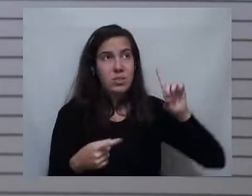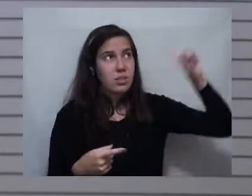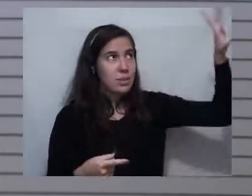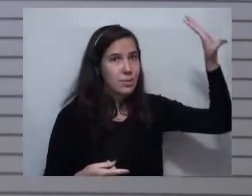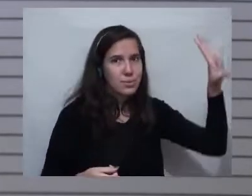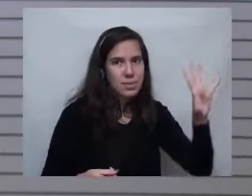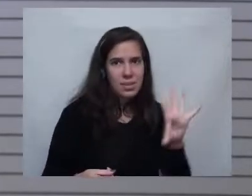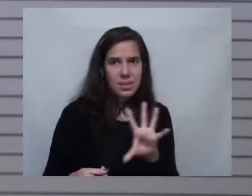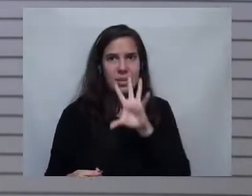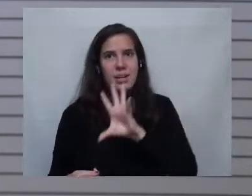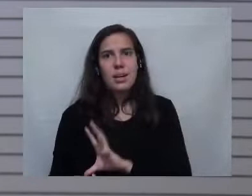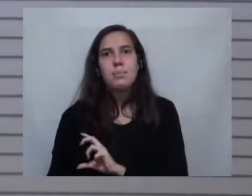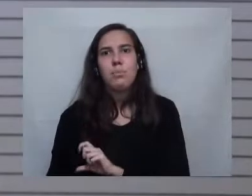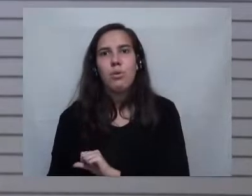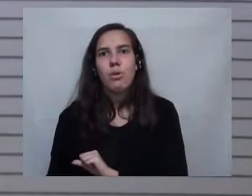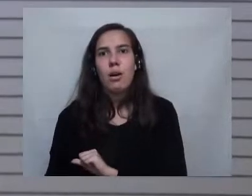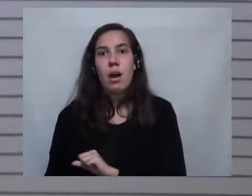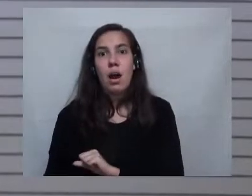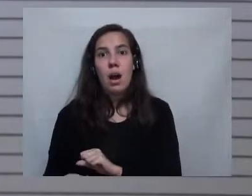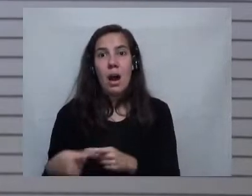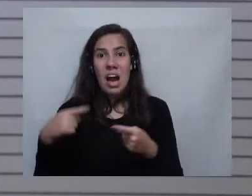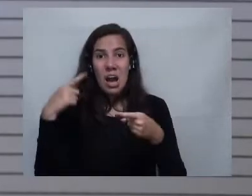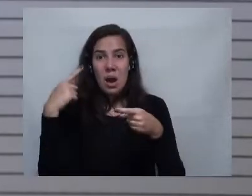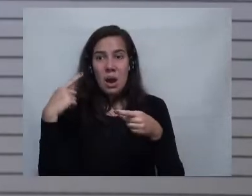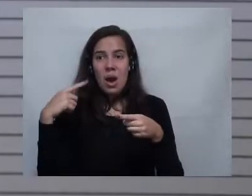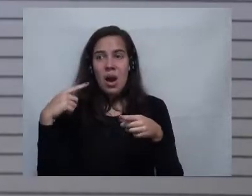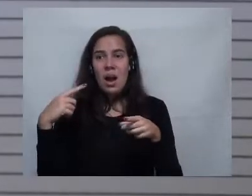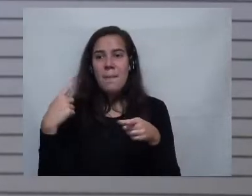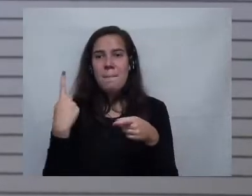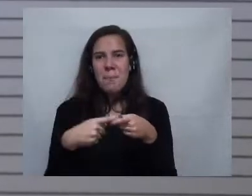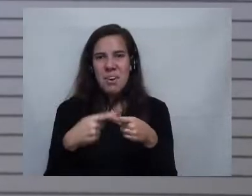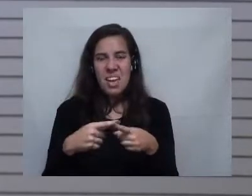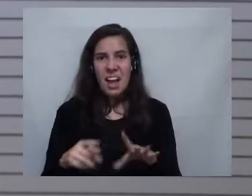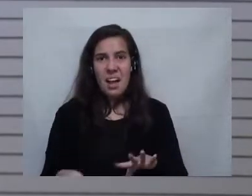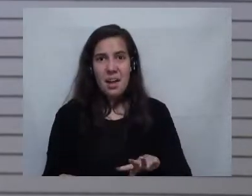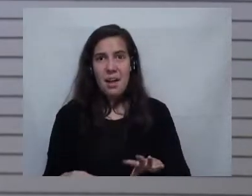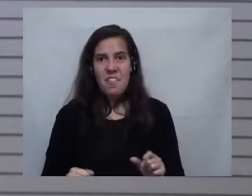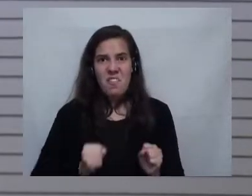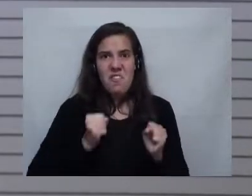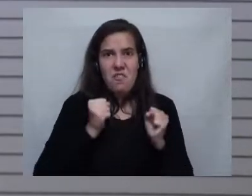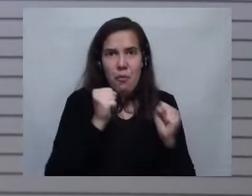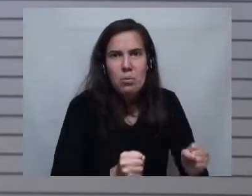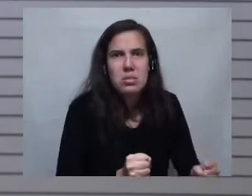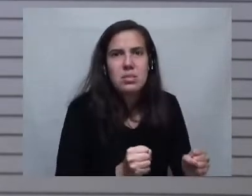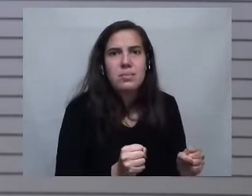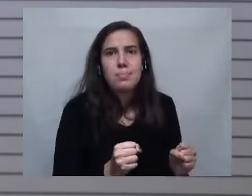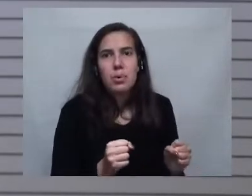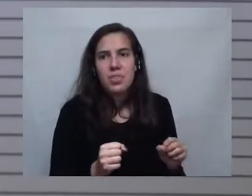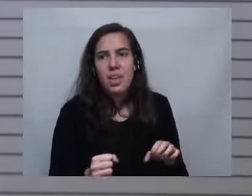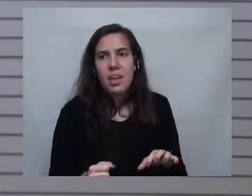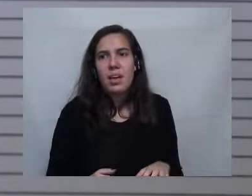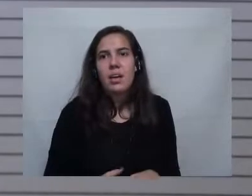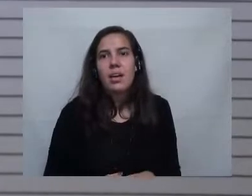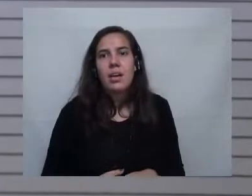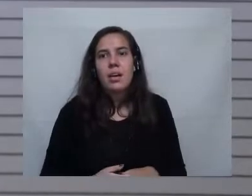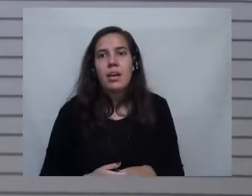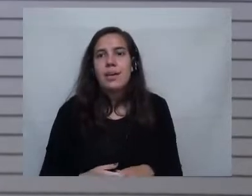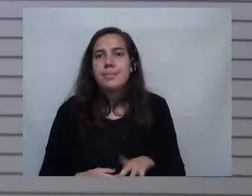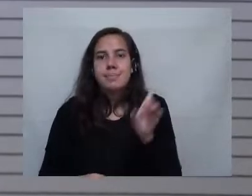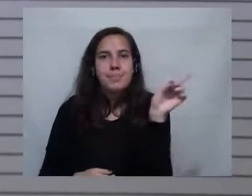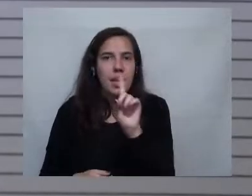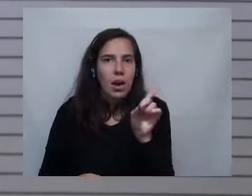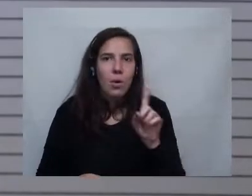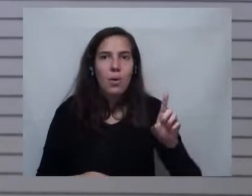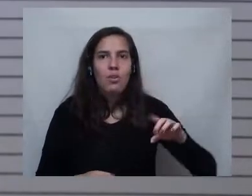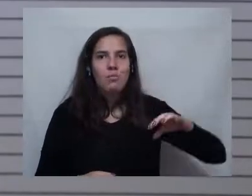e não é por força nem poder é mas pelo Espírito Santo e foi Jesus Cristo